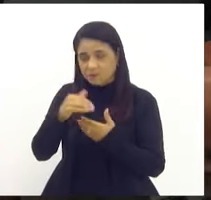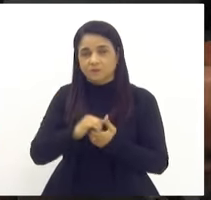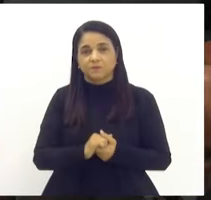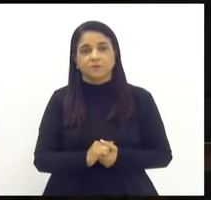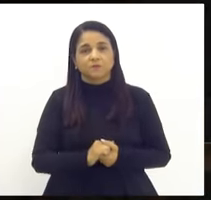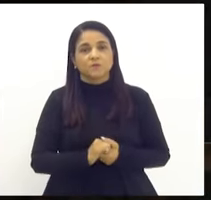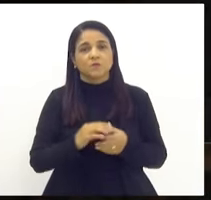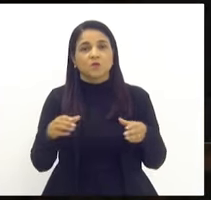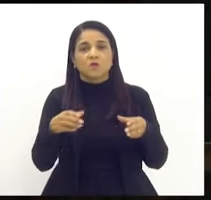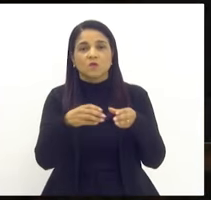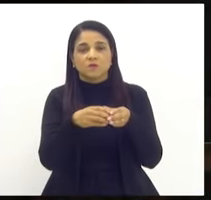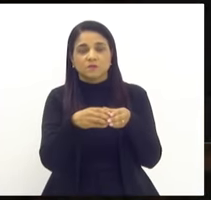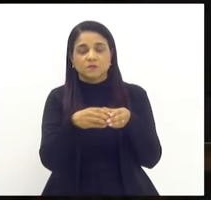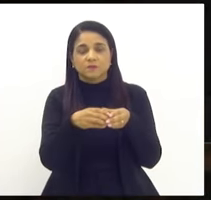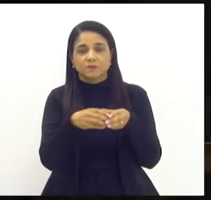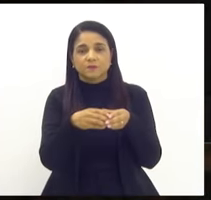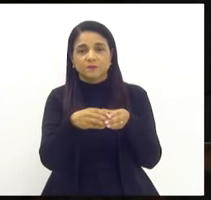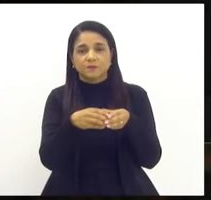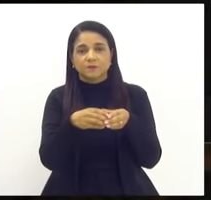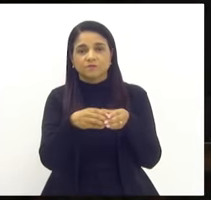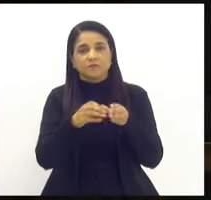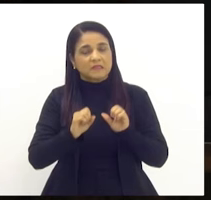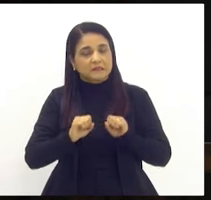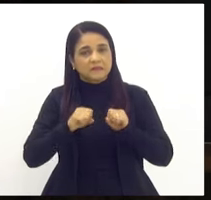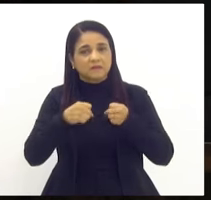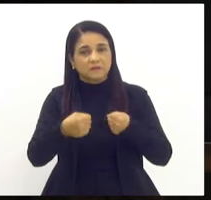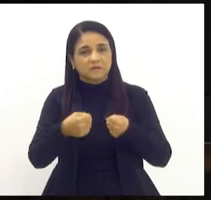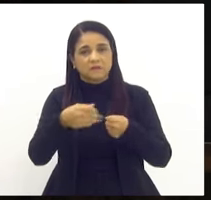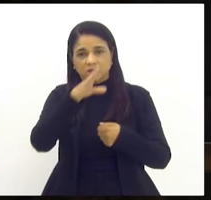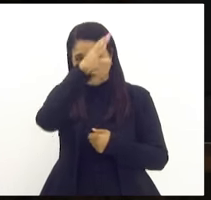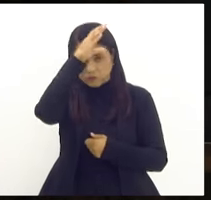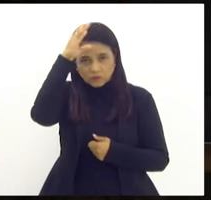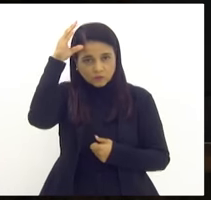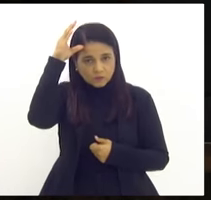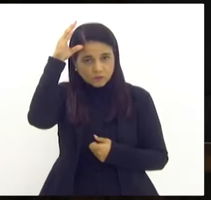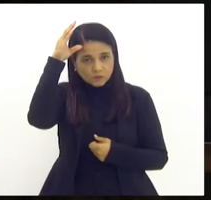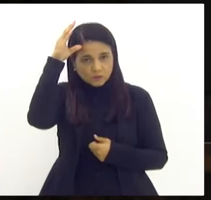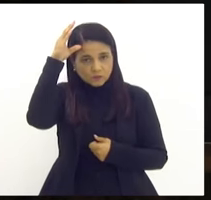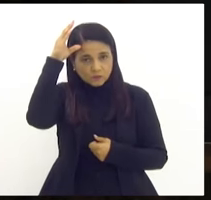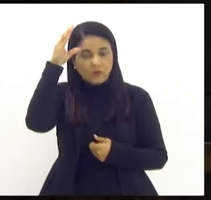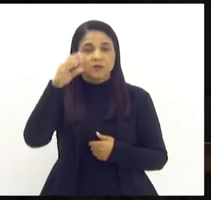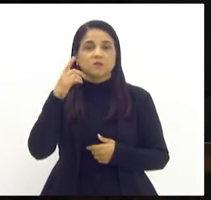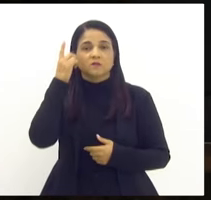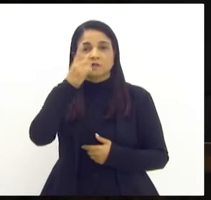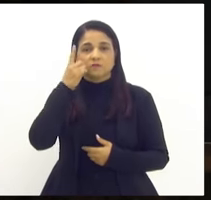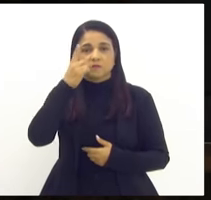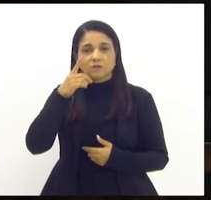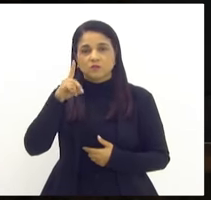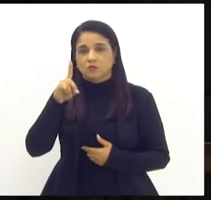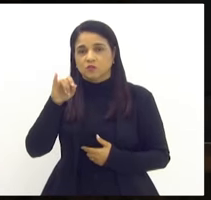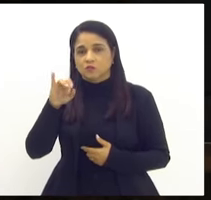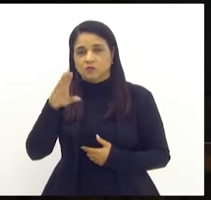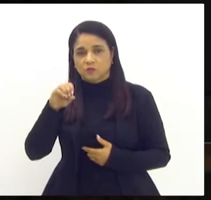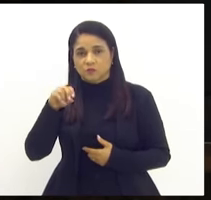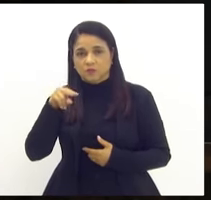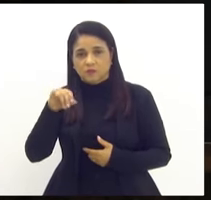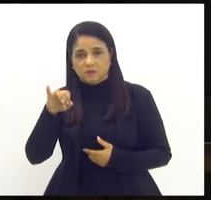pela comissão de Defesa do Consumidor Deputado Dionísio